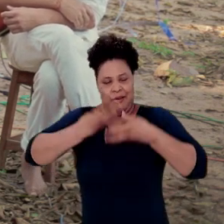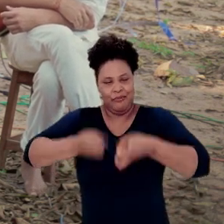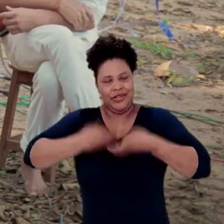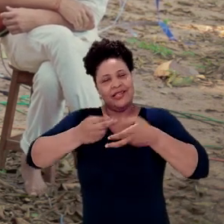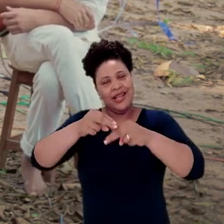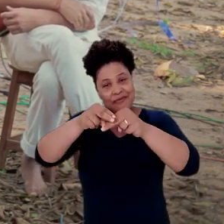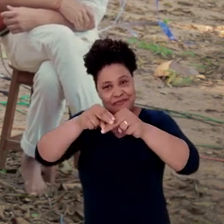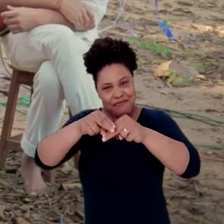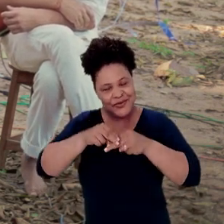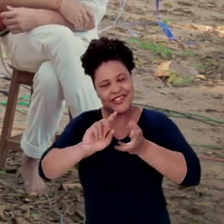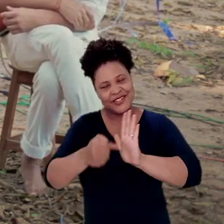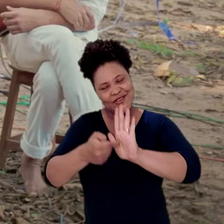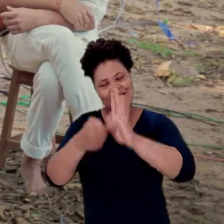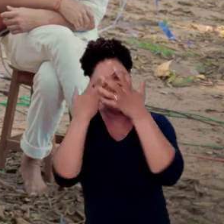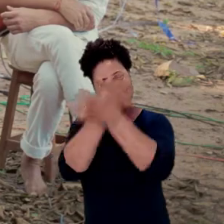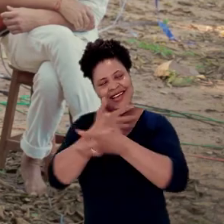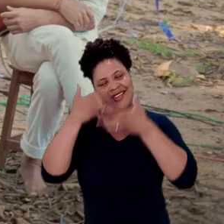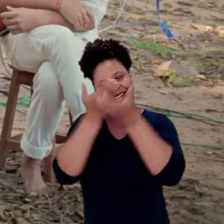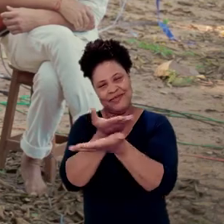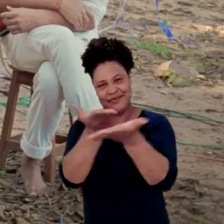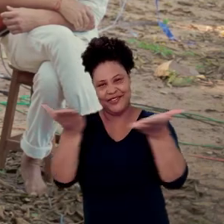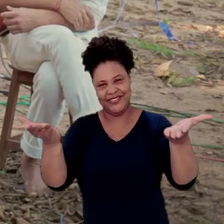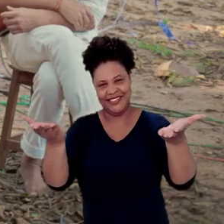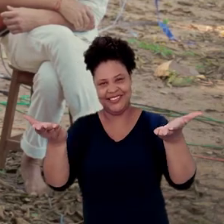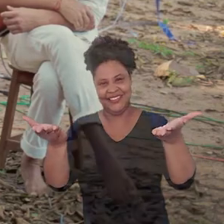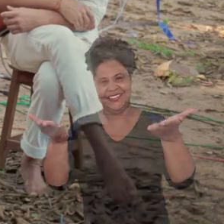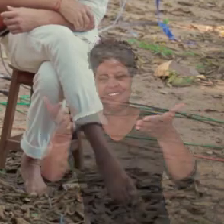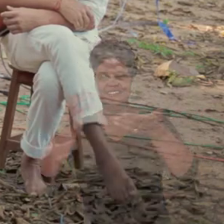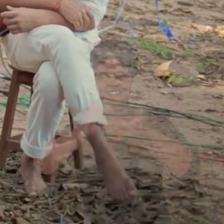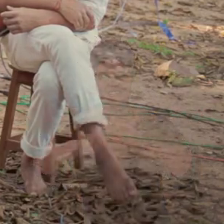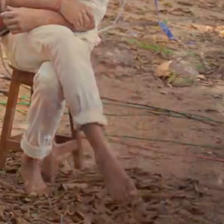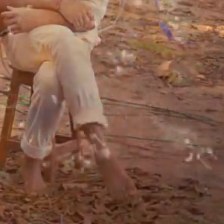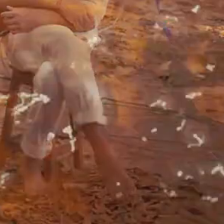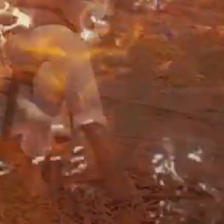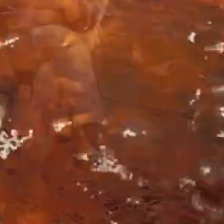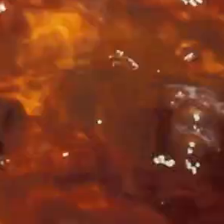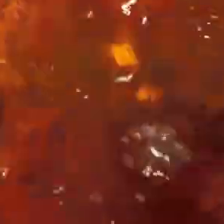E esse foi o motivo de colocar ela aqui para vocês.